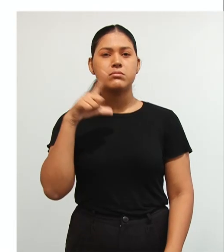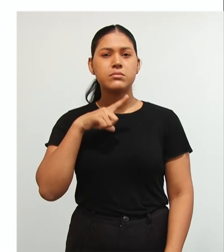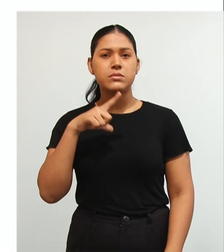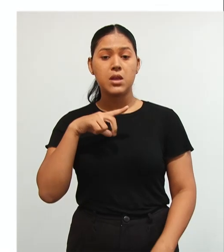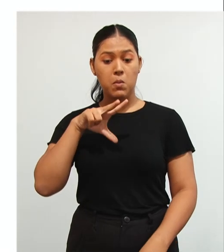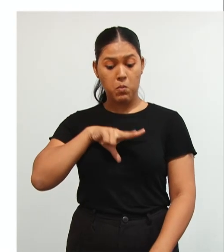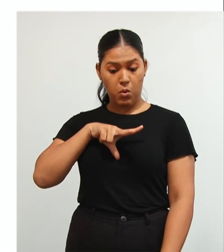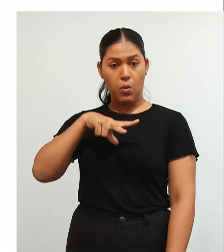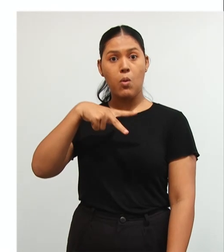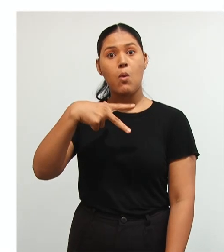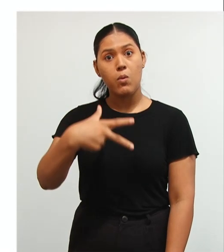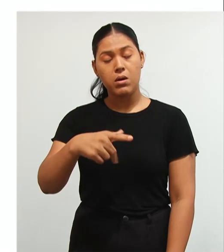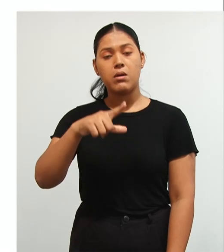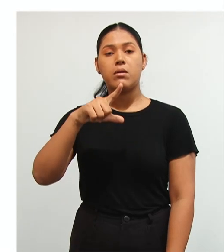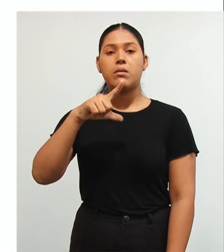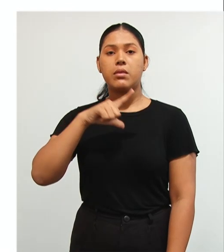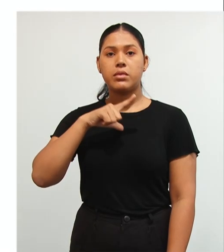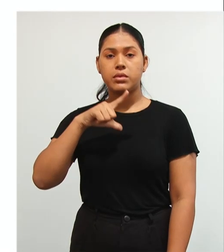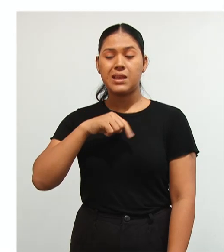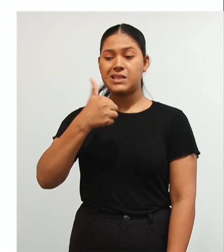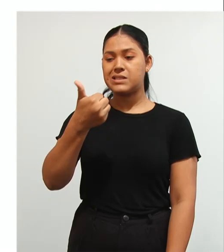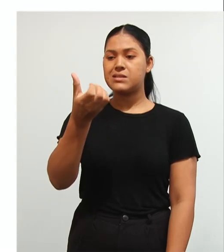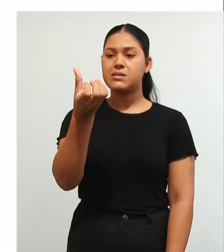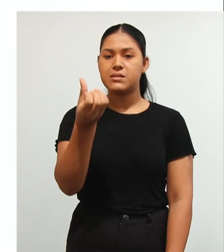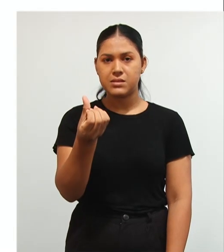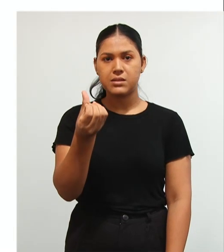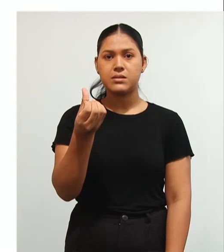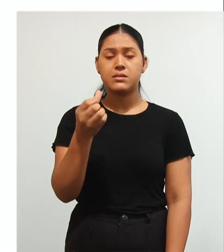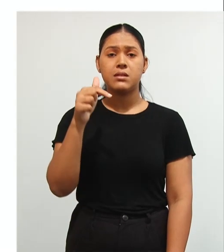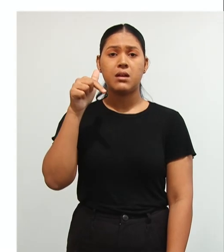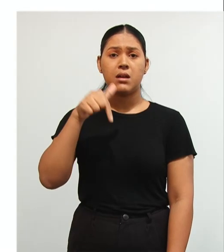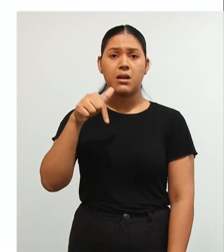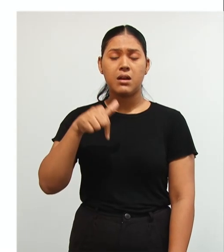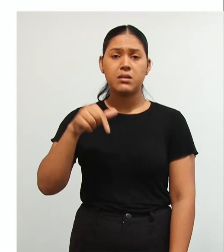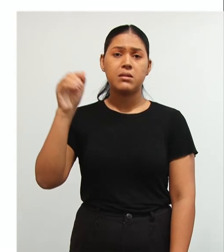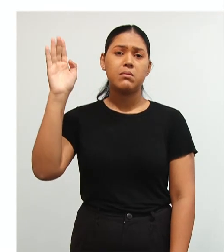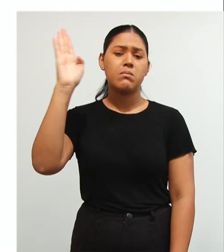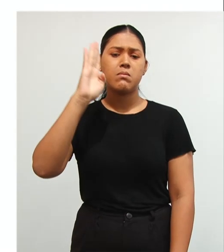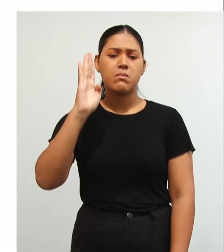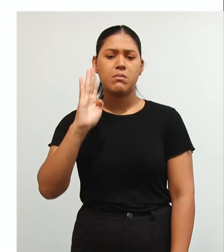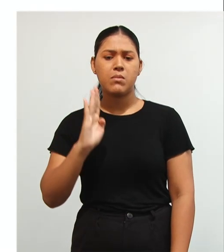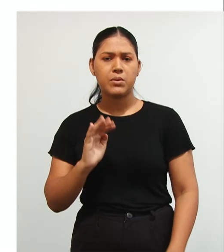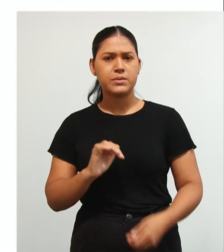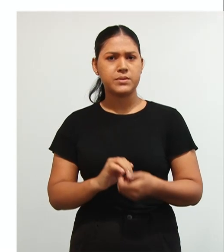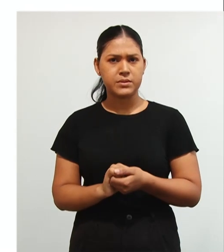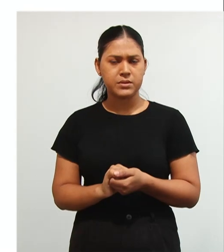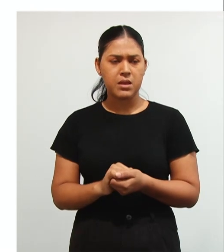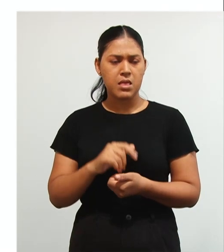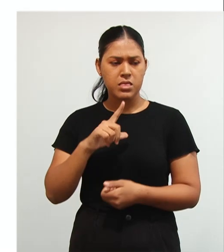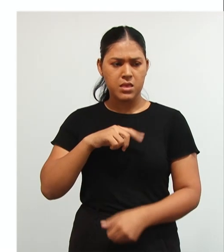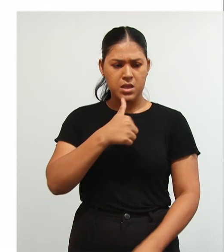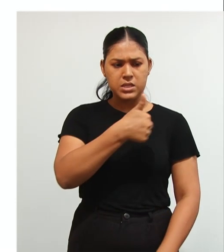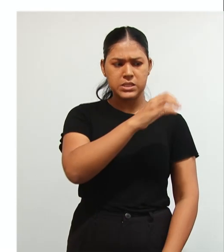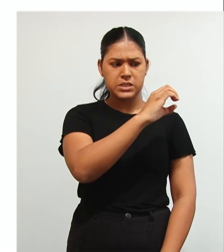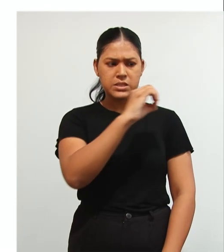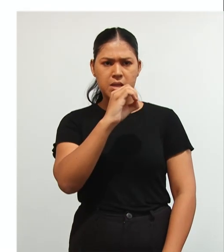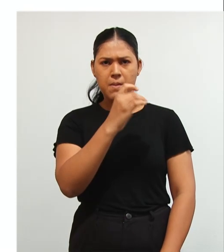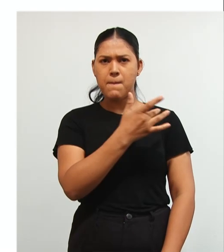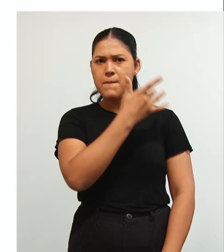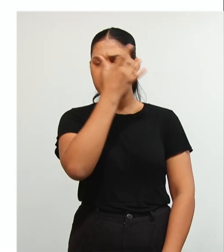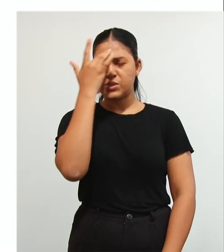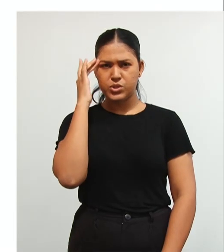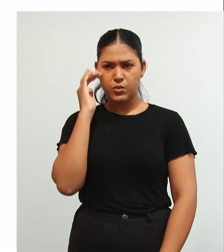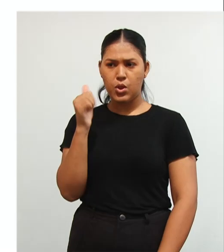Portugal são 16 para cada 100 trabalhadores. No Brasil, para cada 100 trabalhadores, 12 são trabalhadores